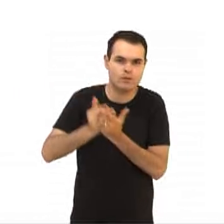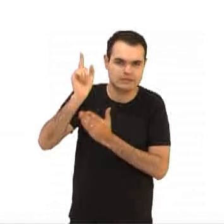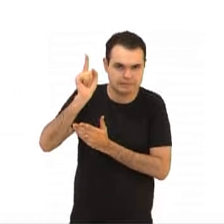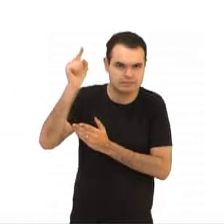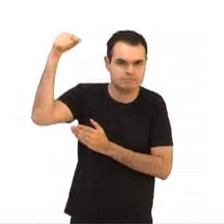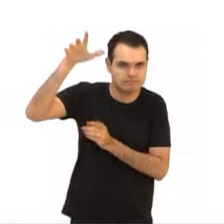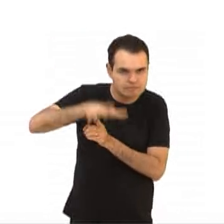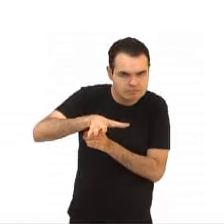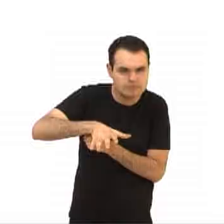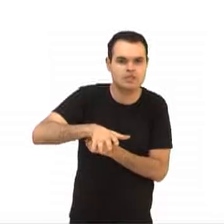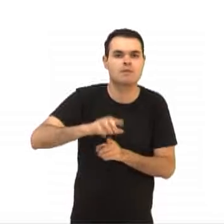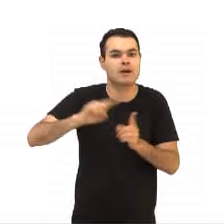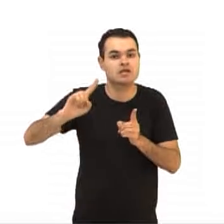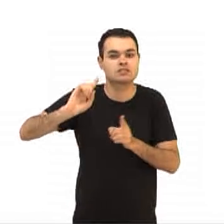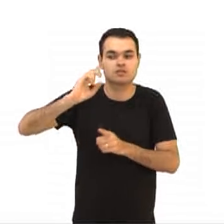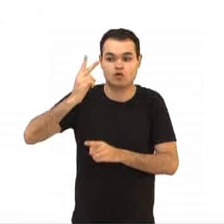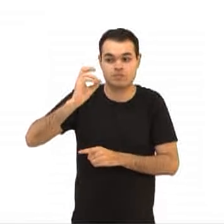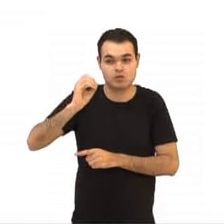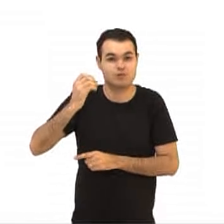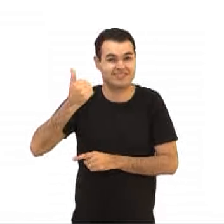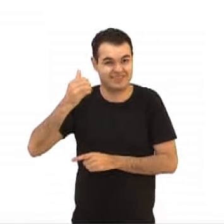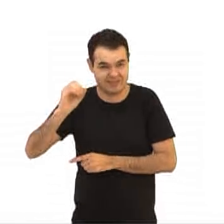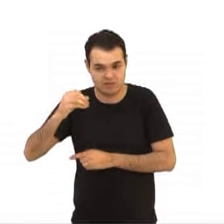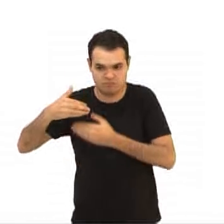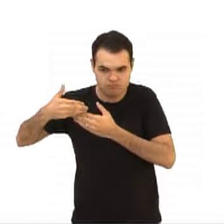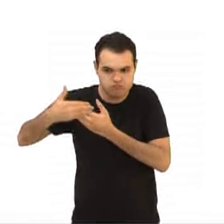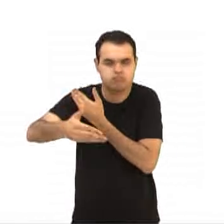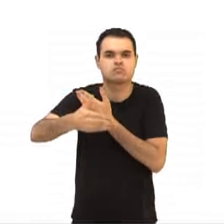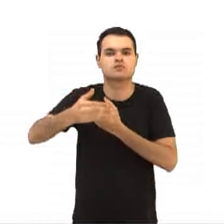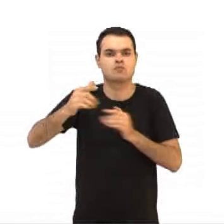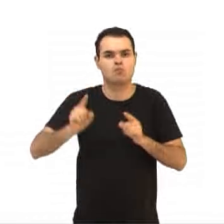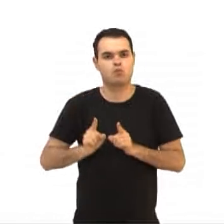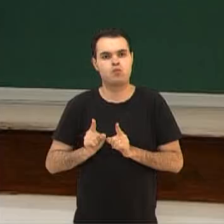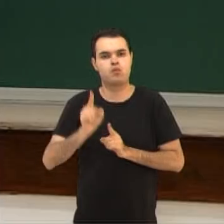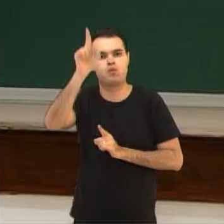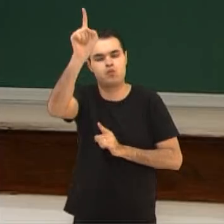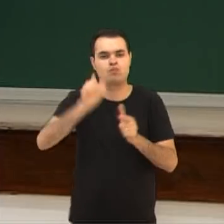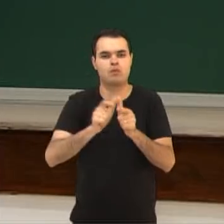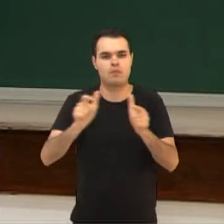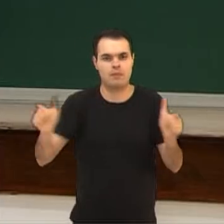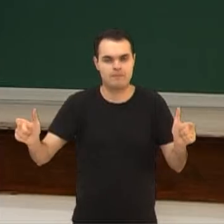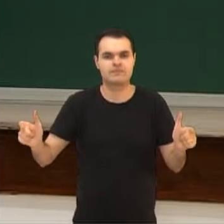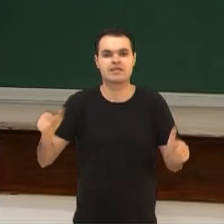seguinte, 2010, o Brasil voltou a ter um grande crescimento, conforme a tabela mostra,